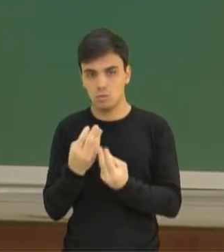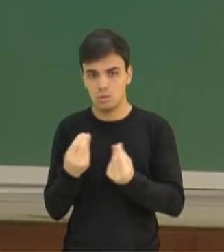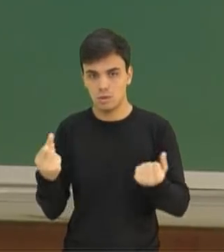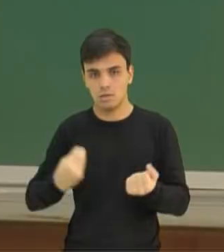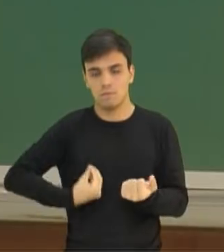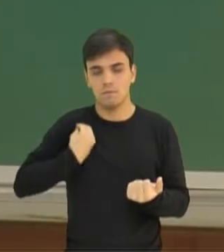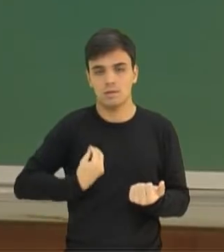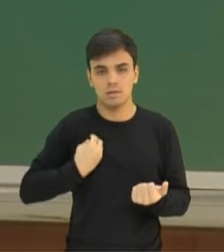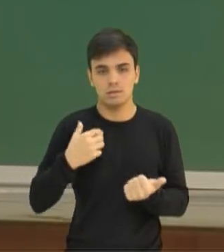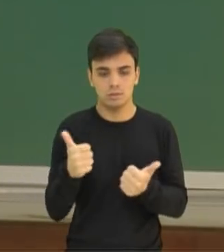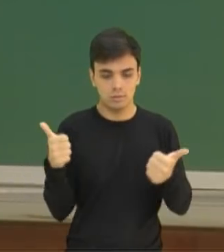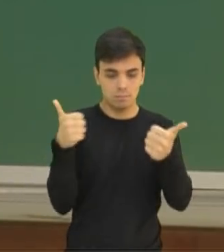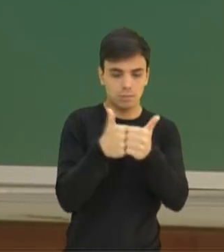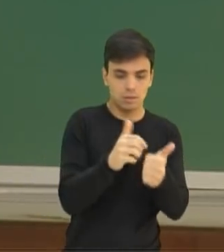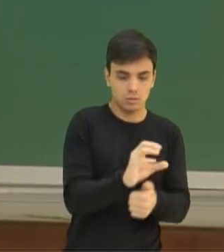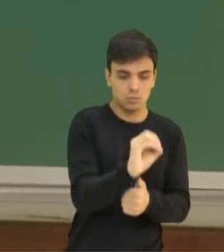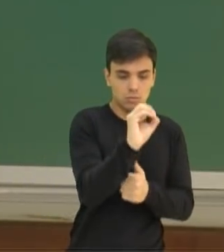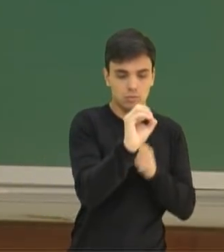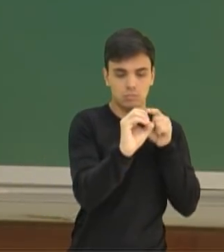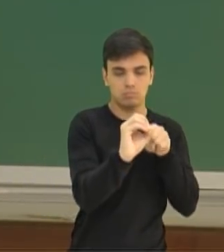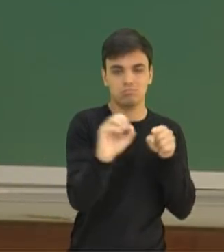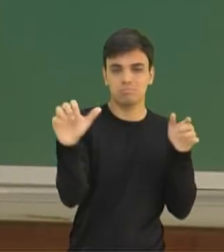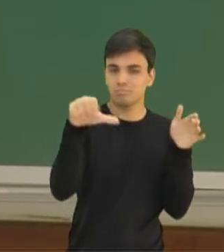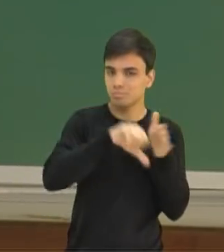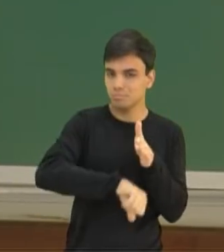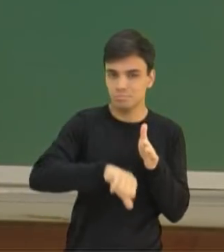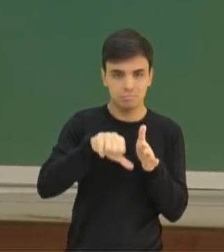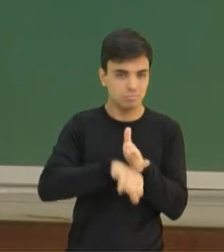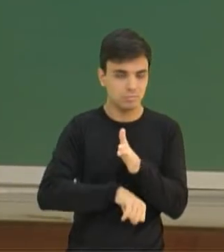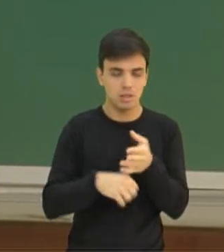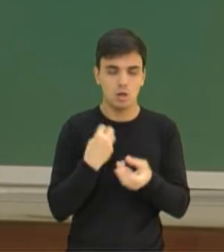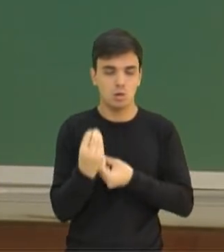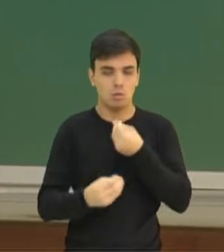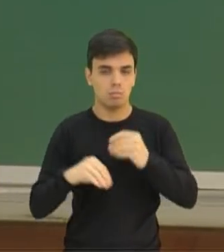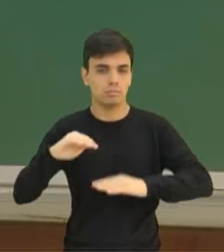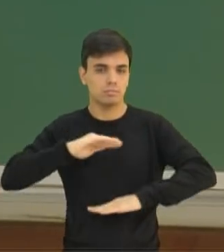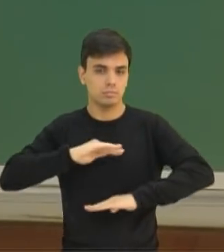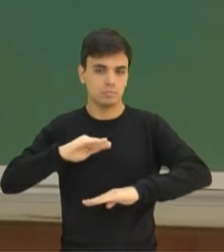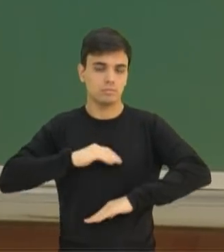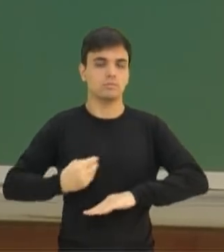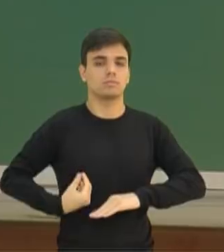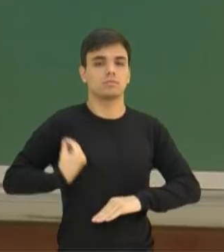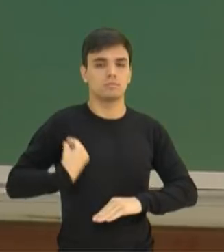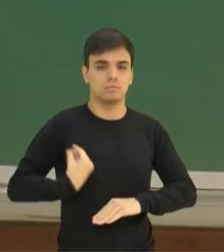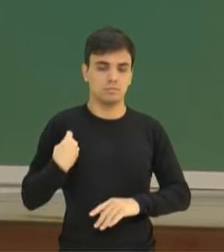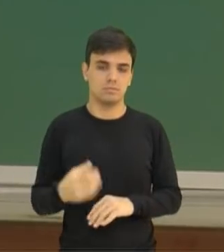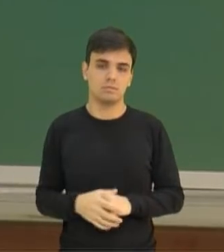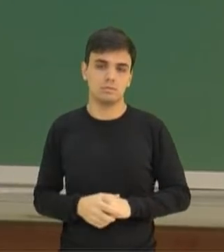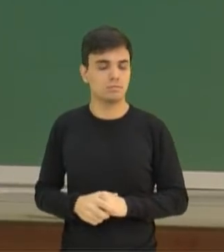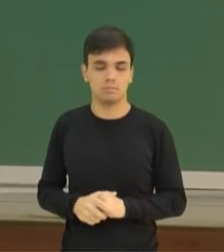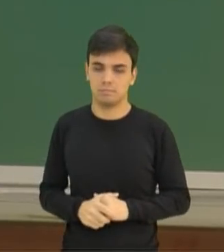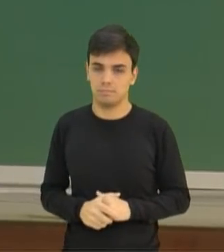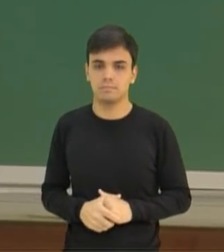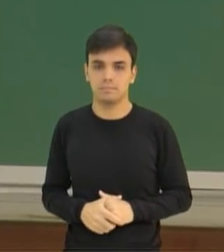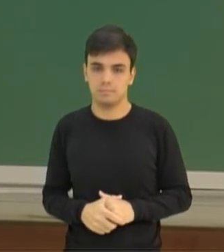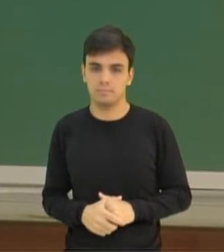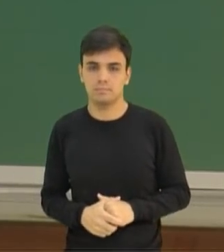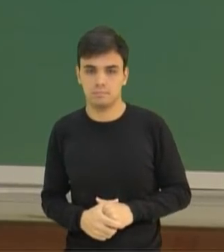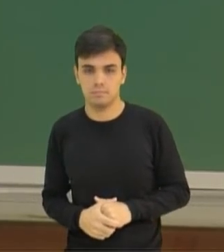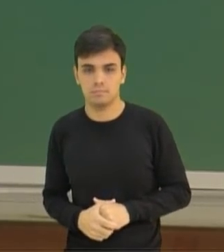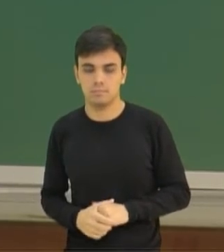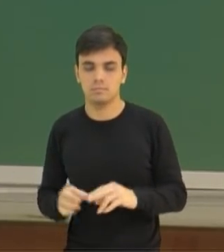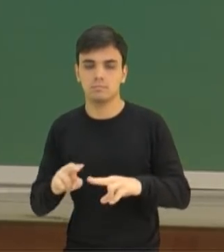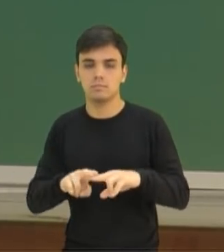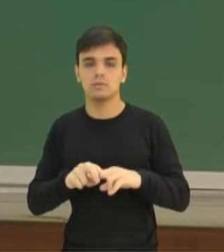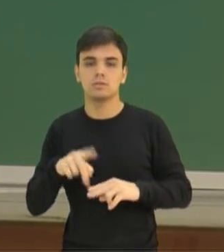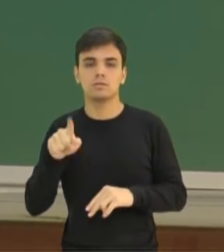lugar. Quanto mais próximo de 0, pior é a condição de vida da população naquele lugar, certo? Então, bem importante